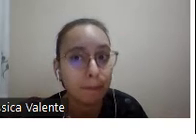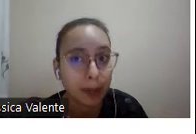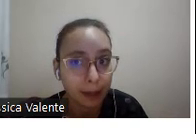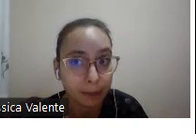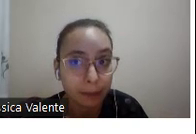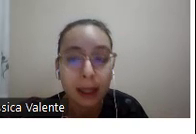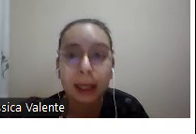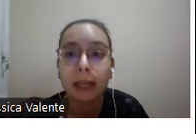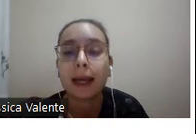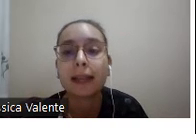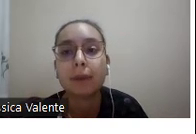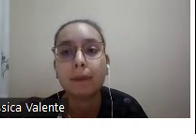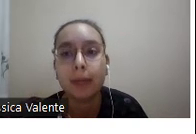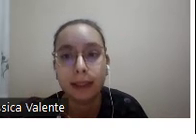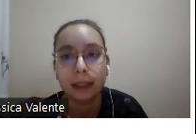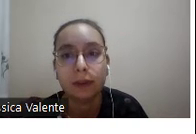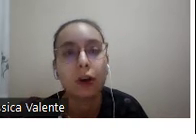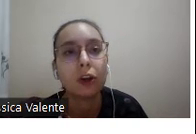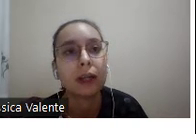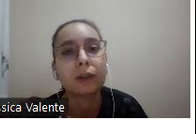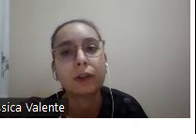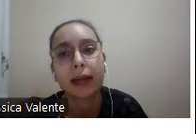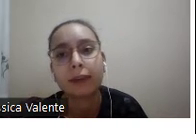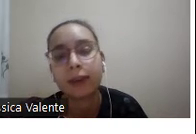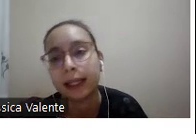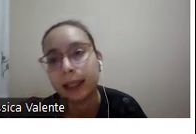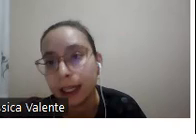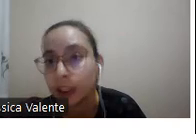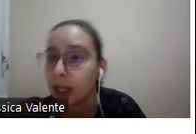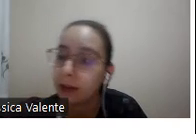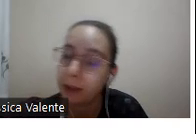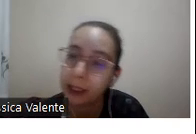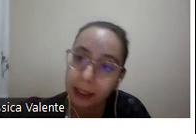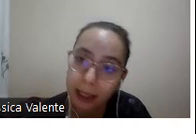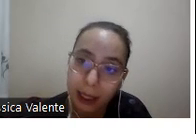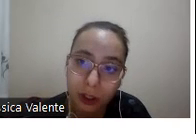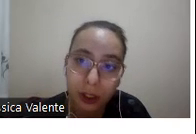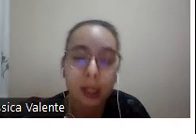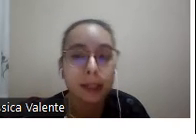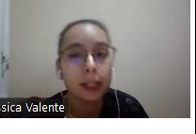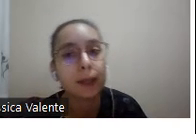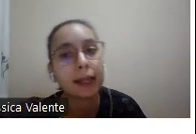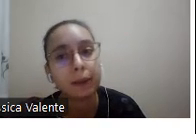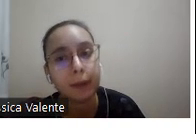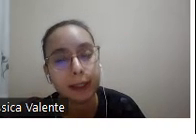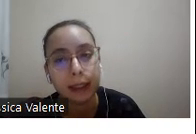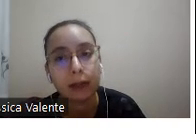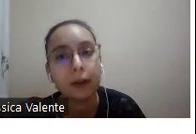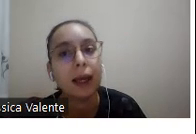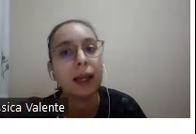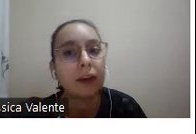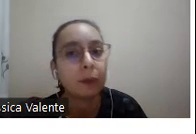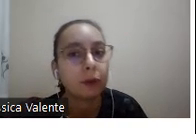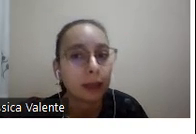tem um bebê e pega esse bebezinho e coloca no lugar que fala inglês, ele vai aprender inglês. Se a gente pegar esse